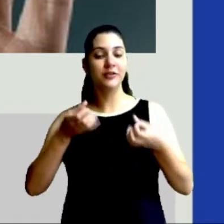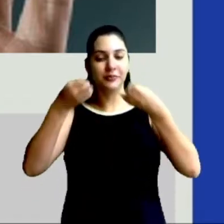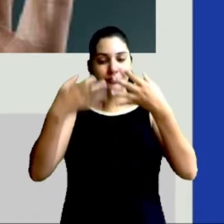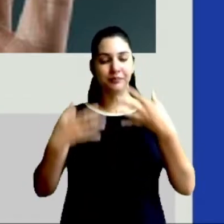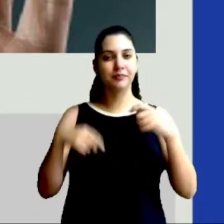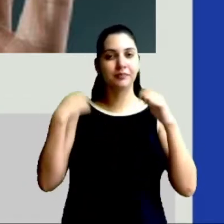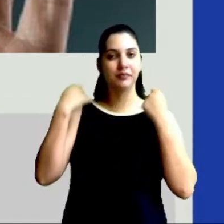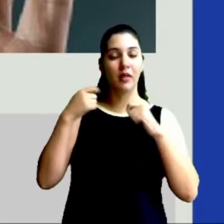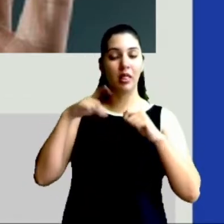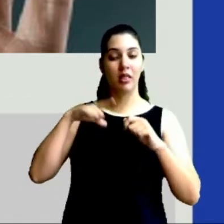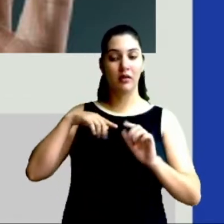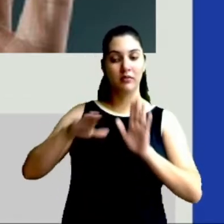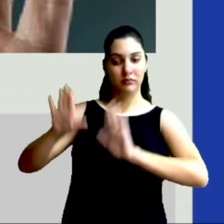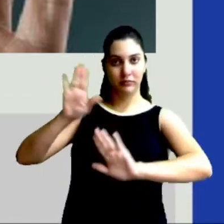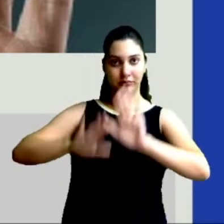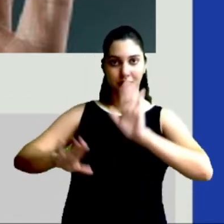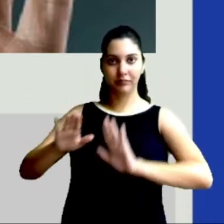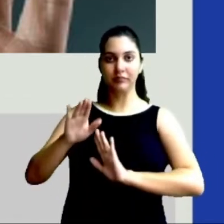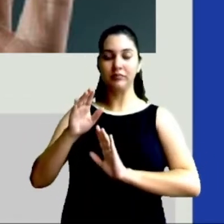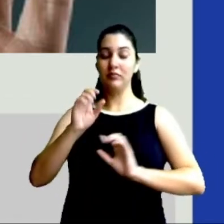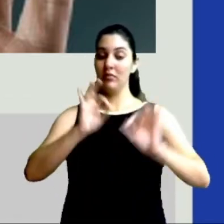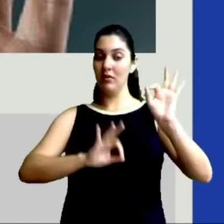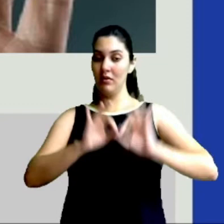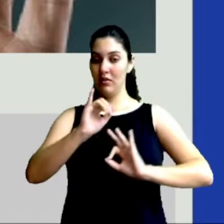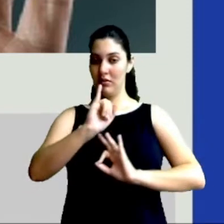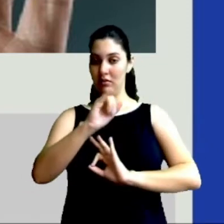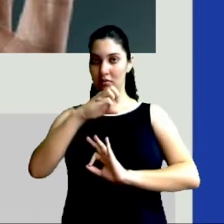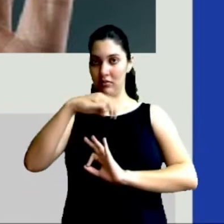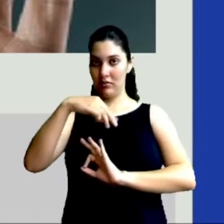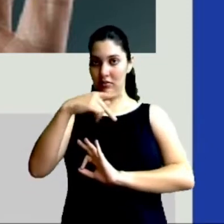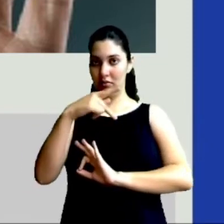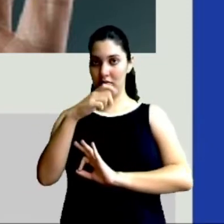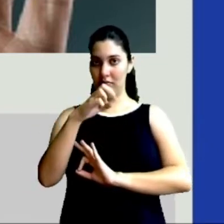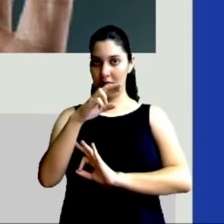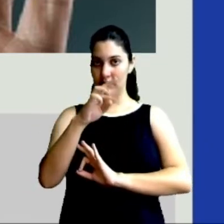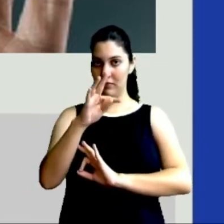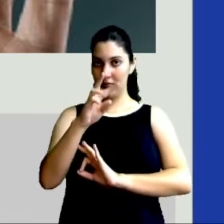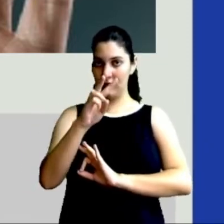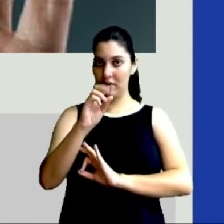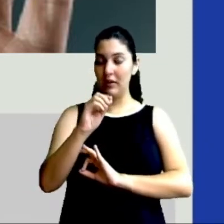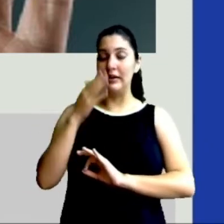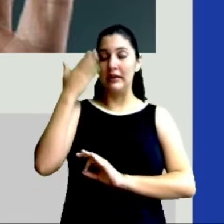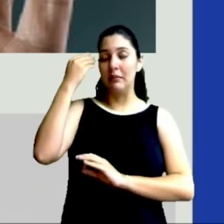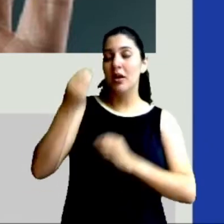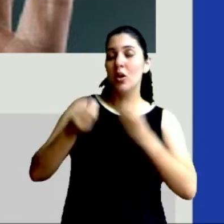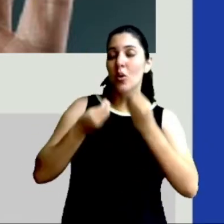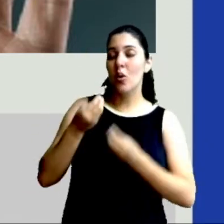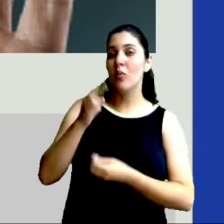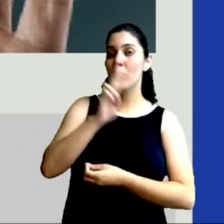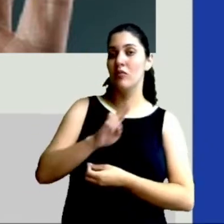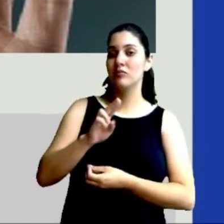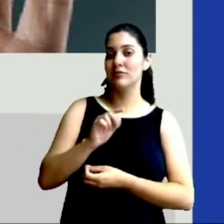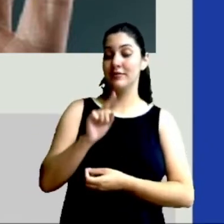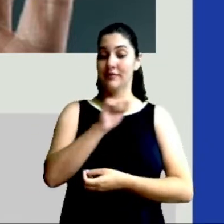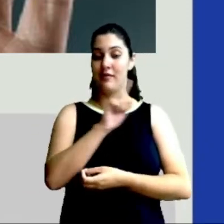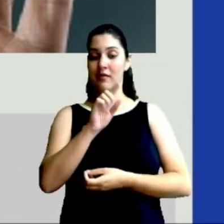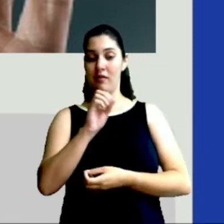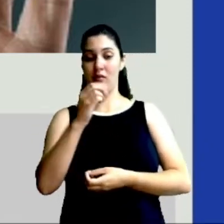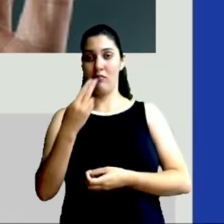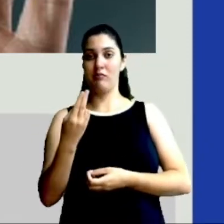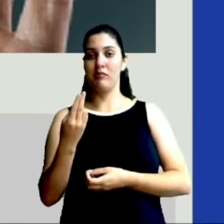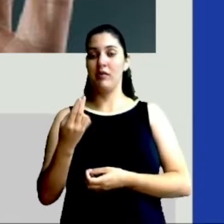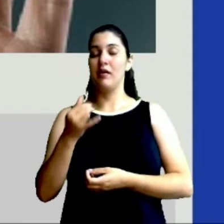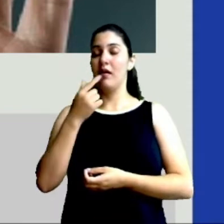a gente precisa tomar cuidado com a forma imperativa, saber quando a gente usa negação ou não, e também com a linguagem verbal e a